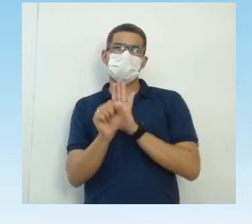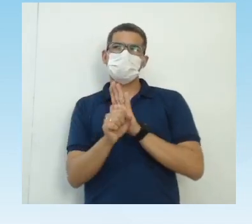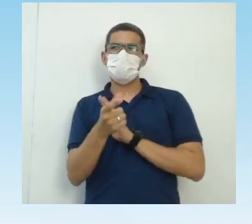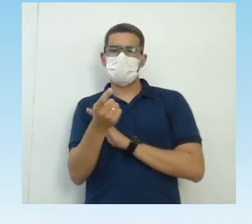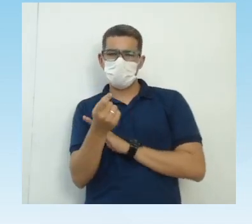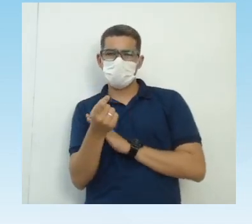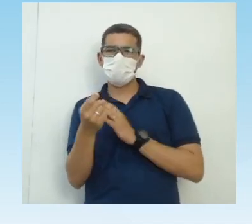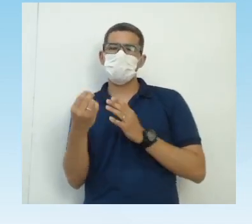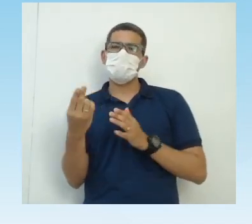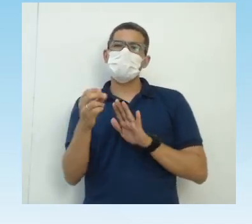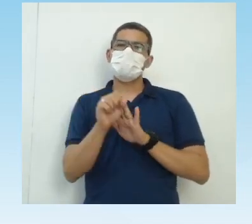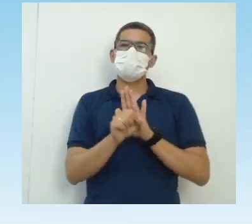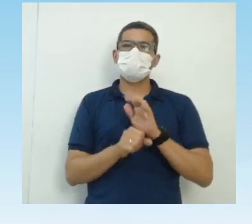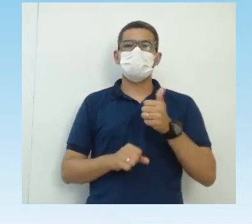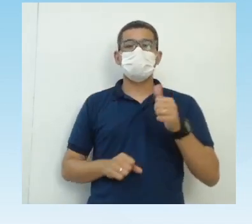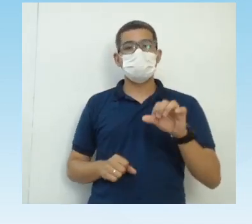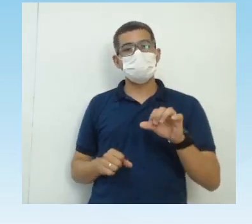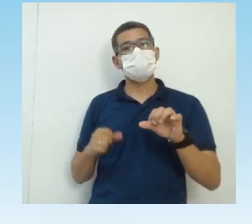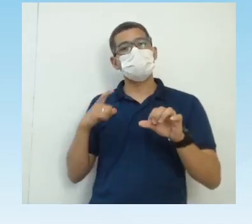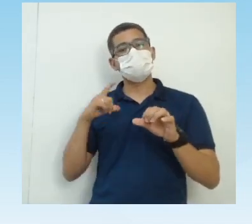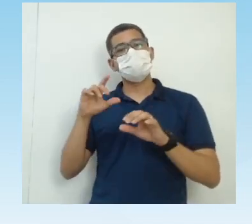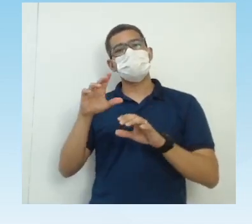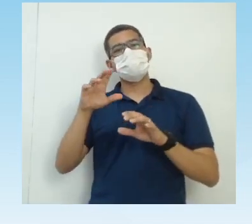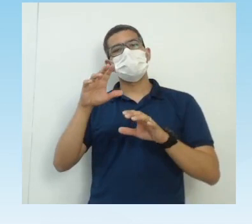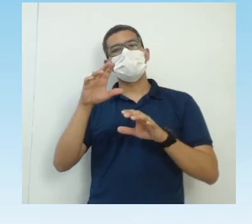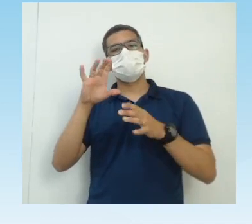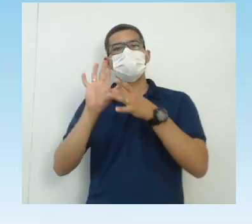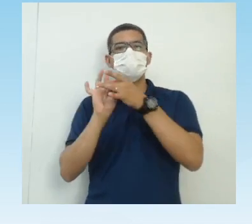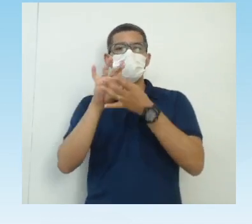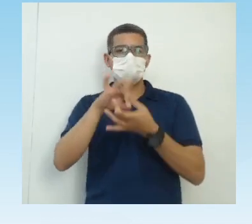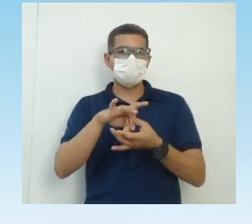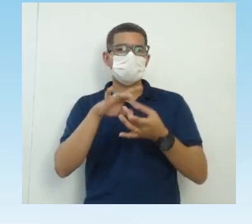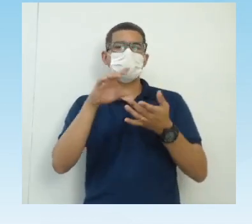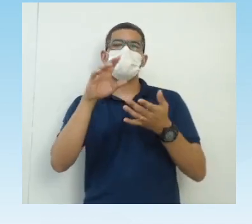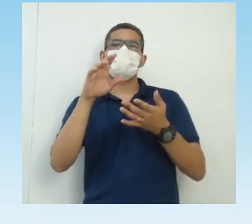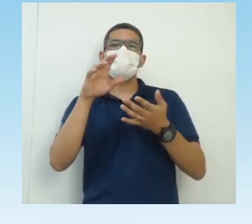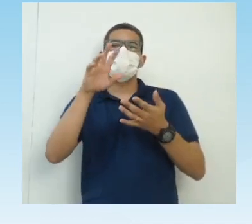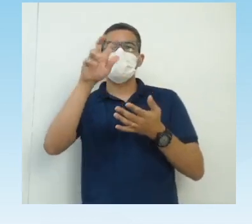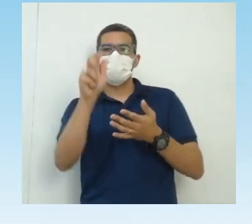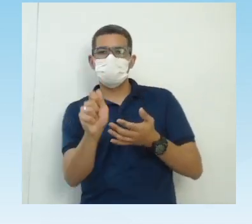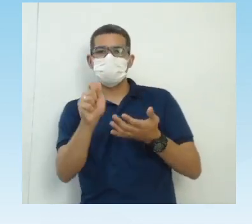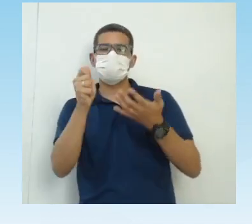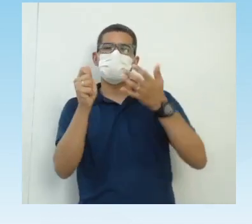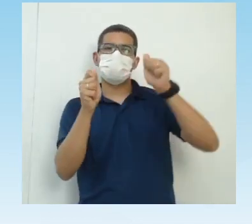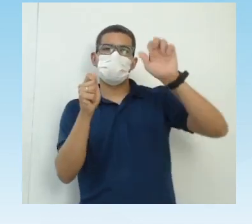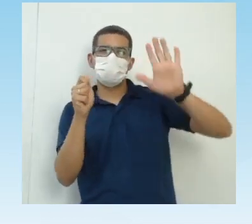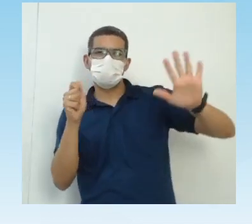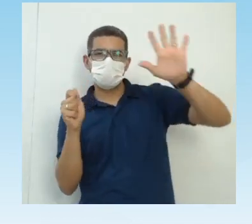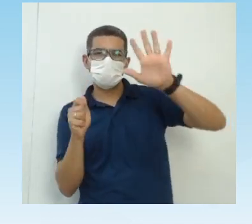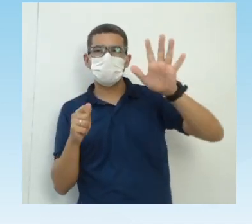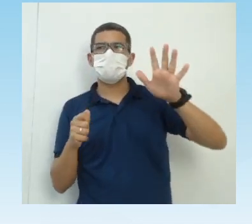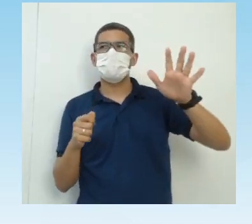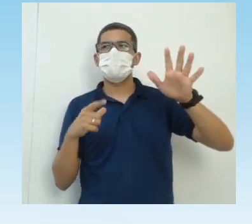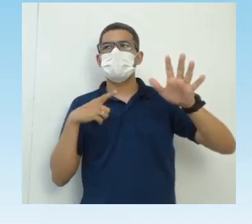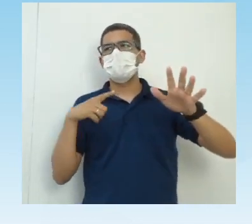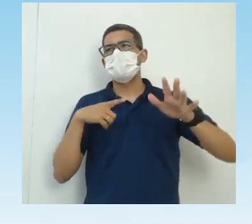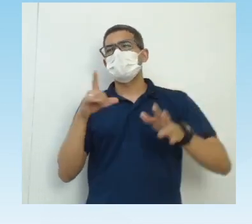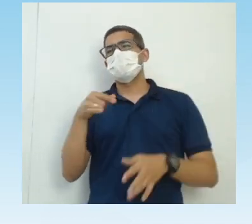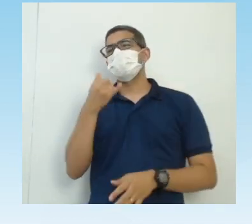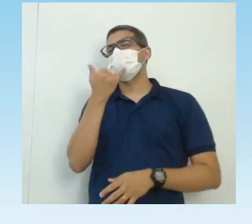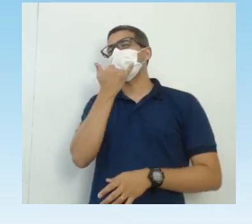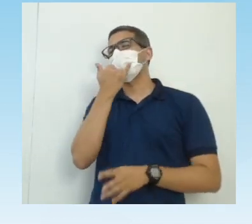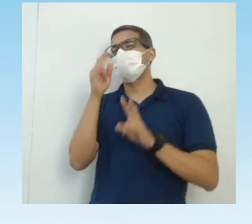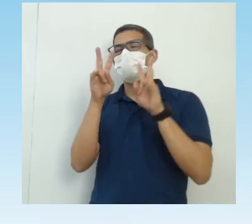no século XIX no continente africano e no continente asiático para que houvesse a ocupação. A desculpa, levar